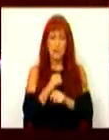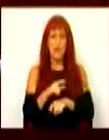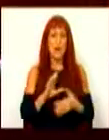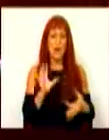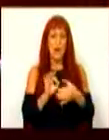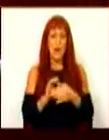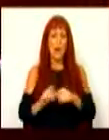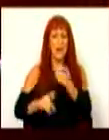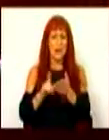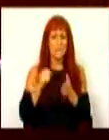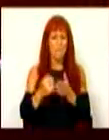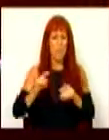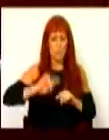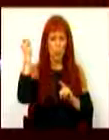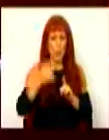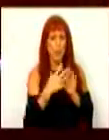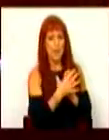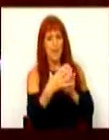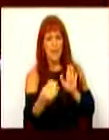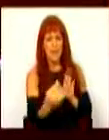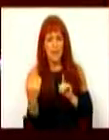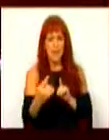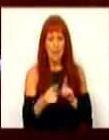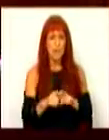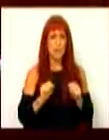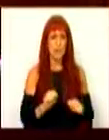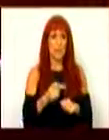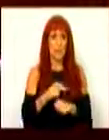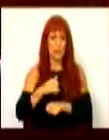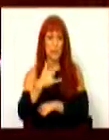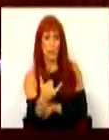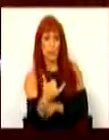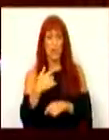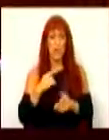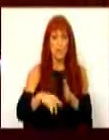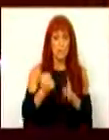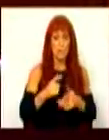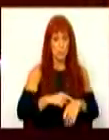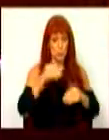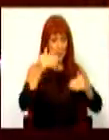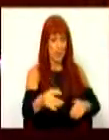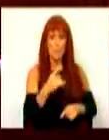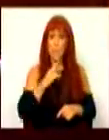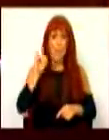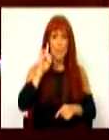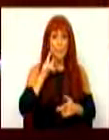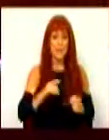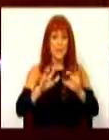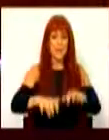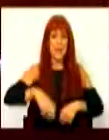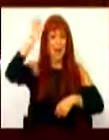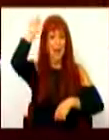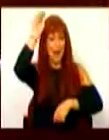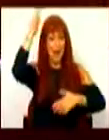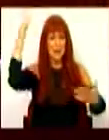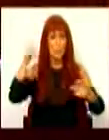associará até ao final do ano a transposição da ATAD 2, nós fechamos um ciclo muito importante que a Assembleia da